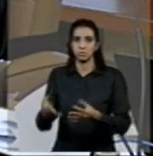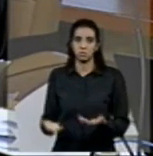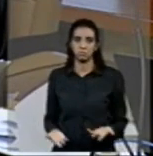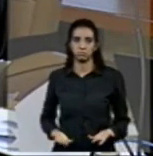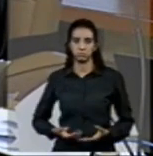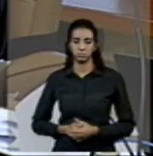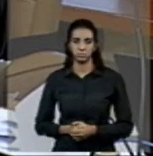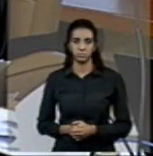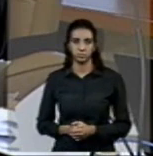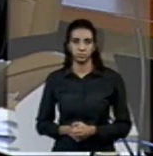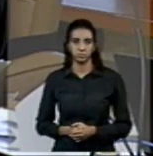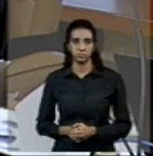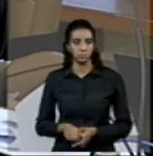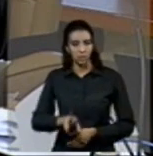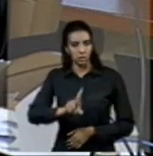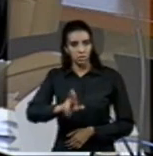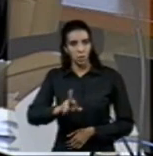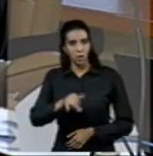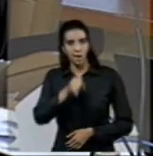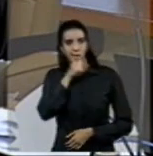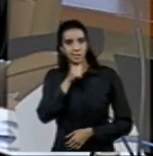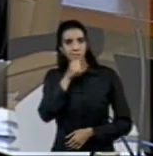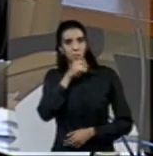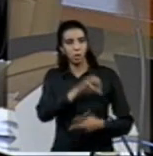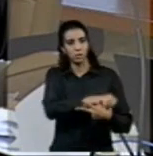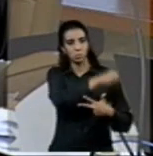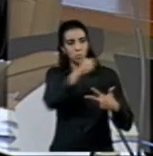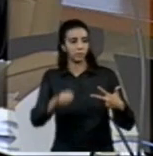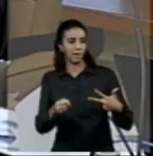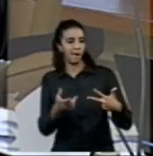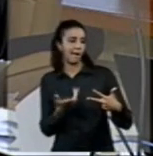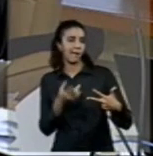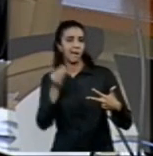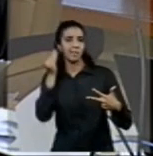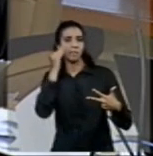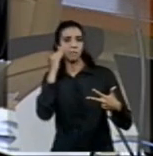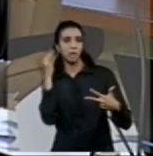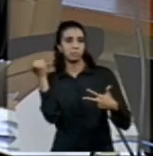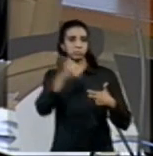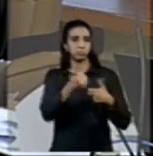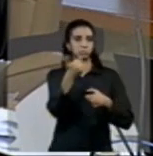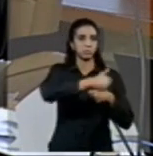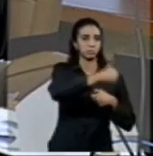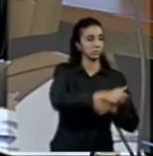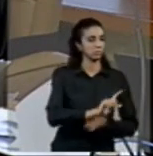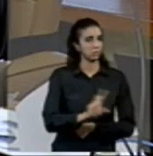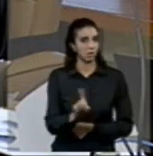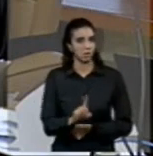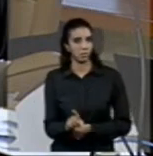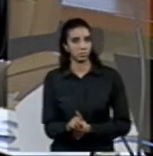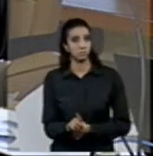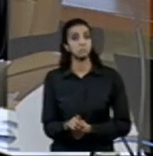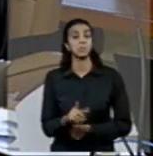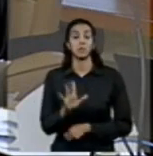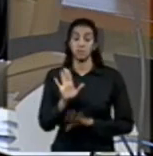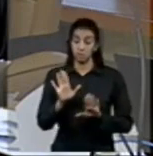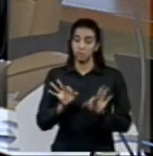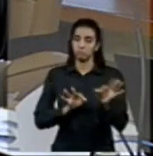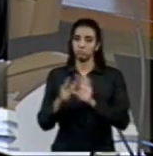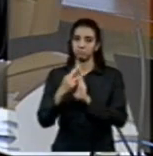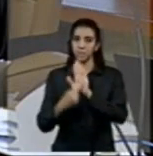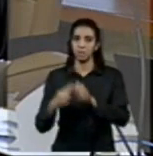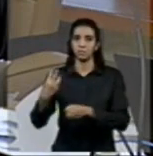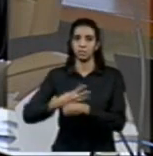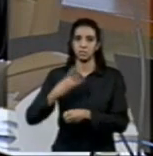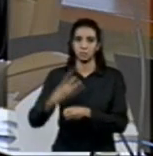incorre interferência na competência de qualquer dos demais poderes. De fato, a regulamentação da terceirização da